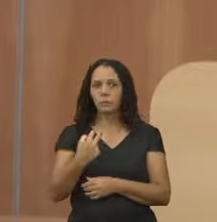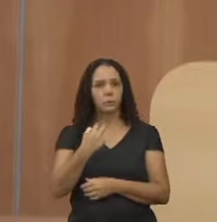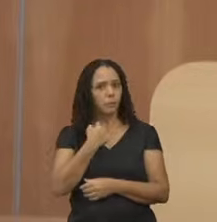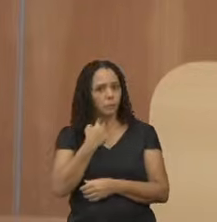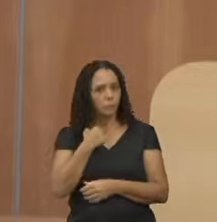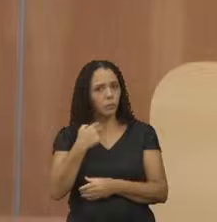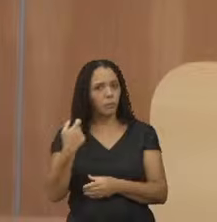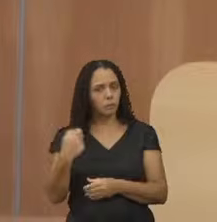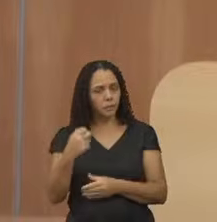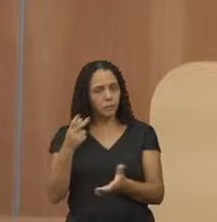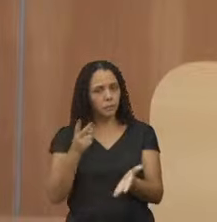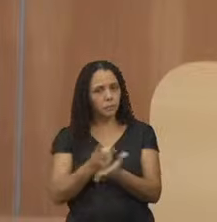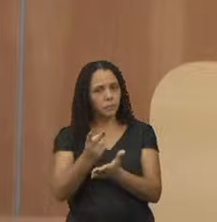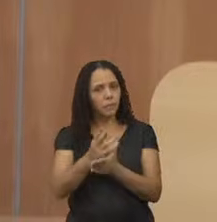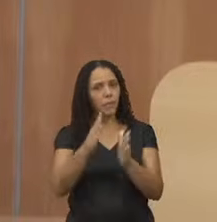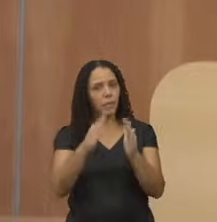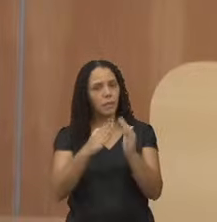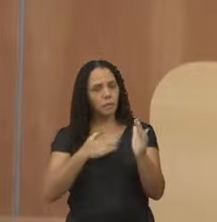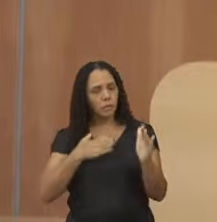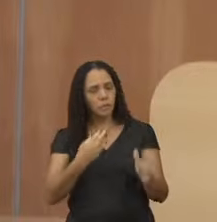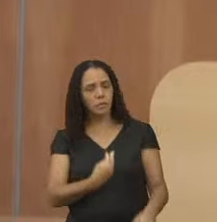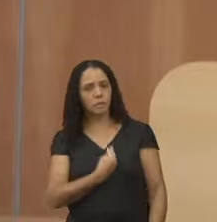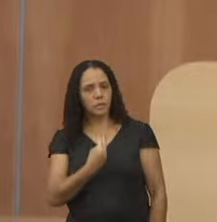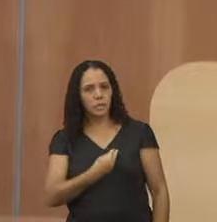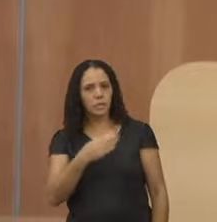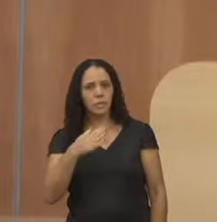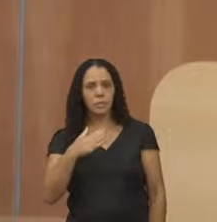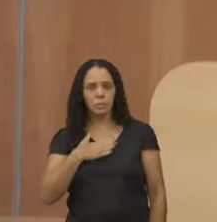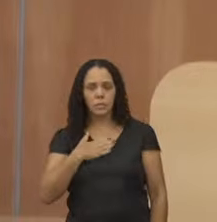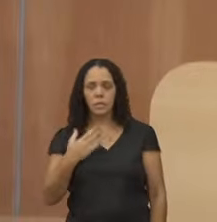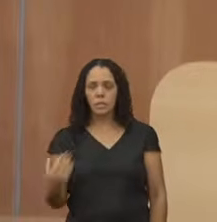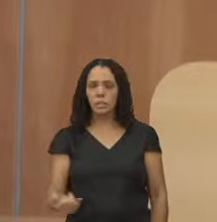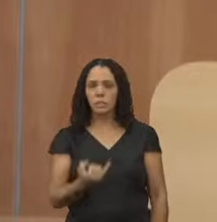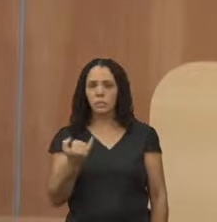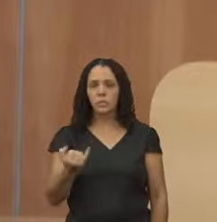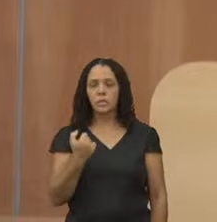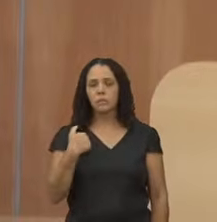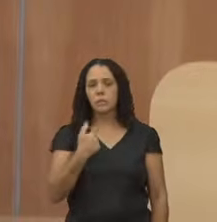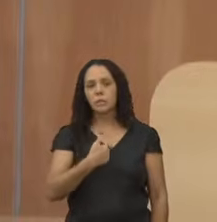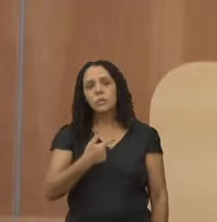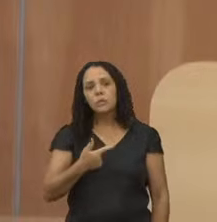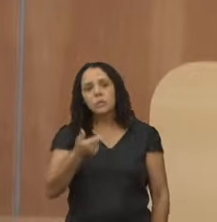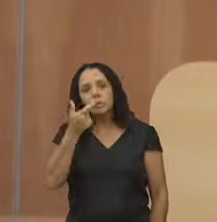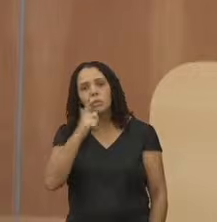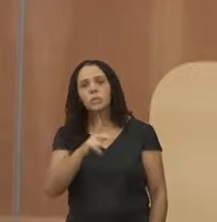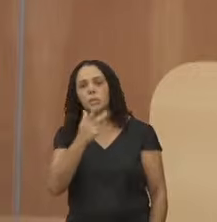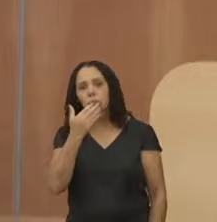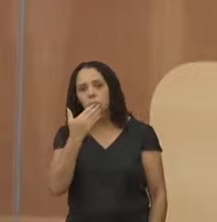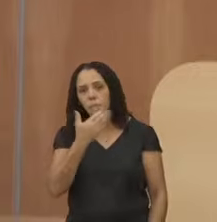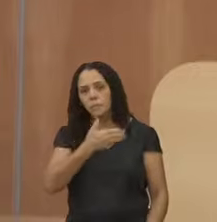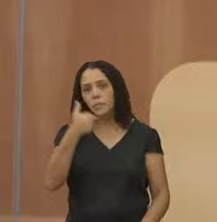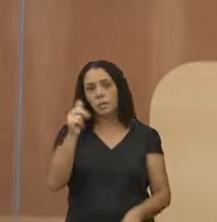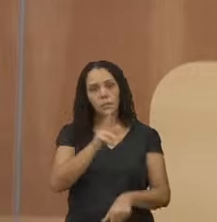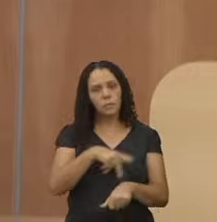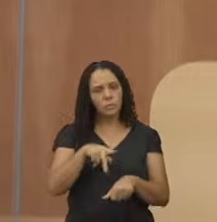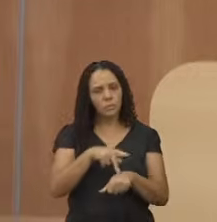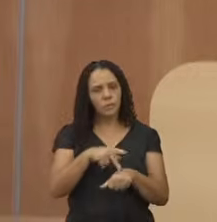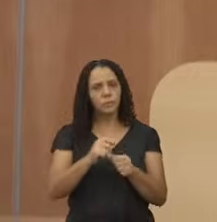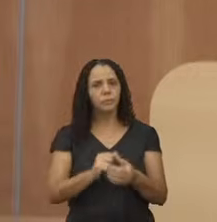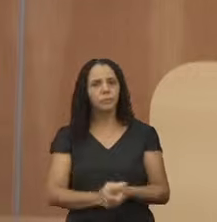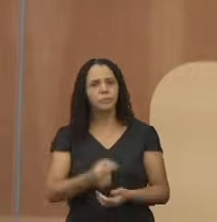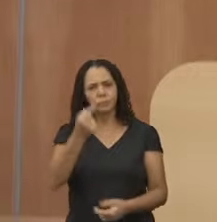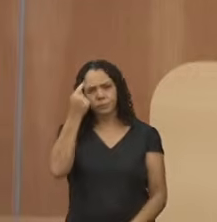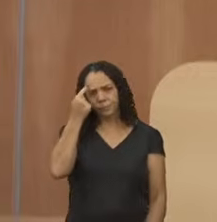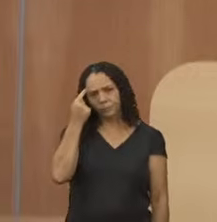Vida, porque é fundamental para que a gente possa combater o déficit no nosso país. Para que a gente tenha uma ideia, só